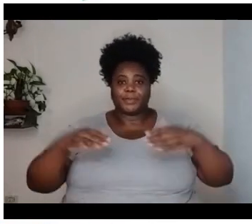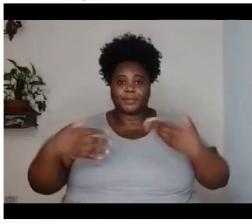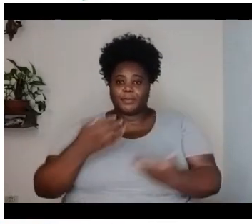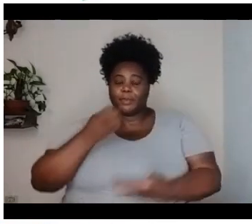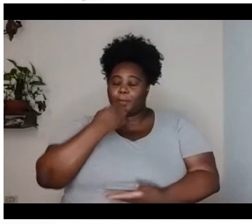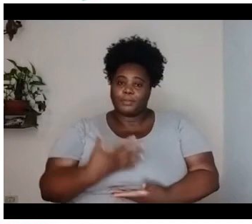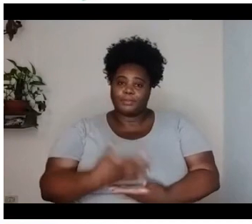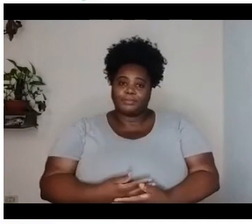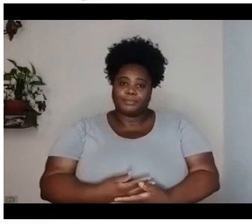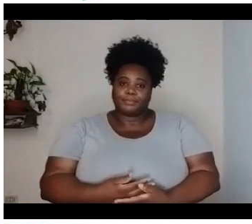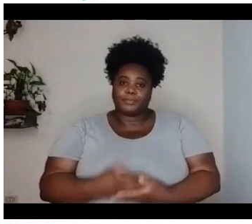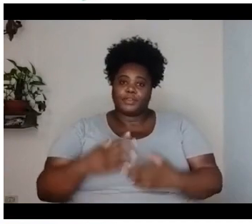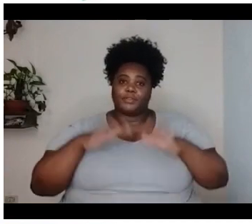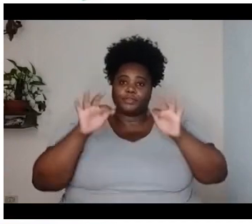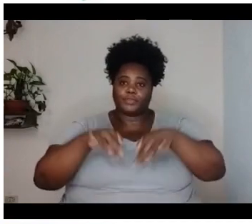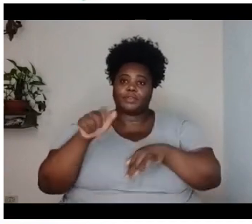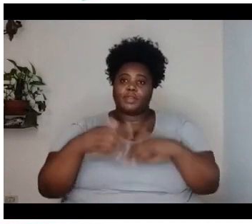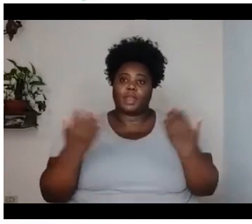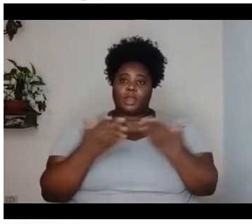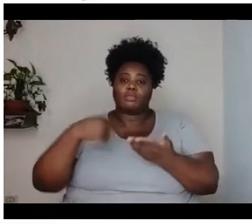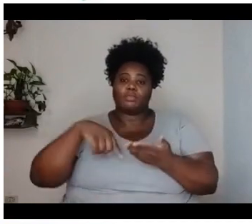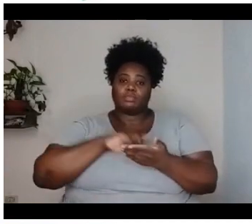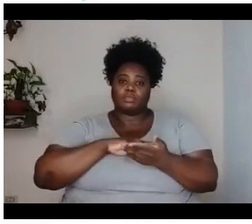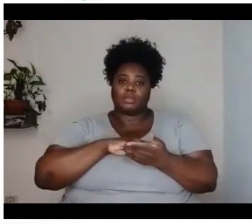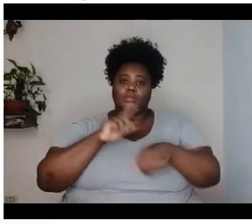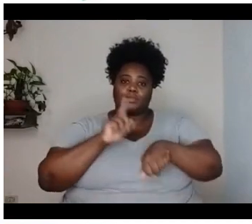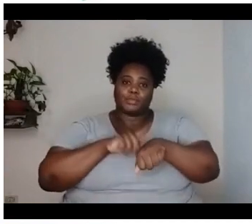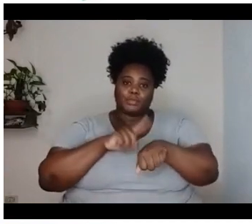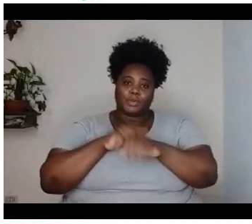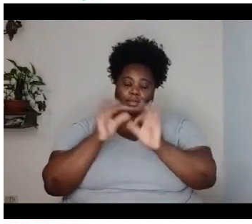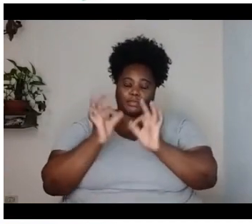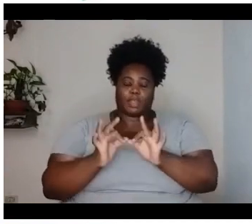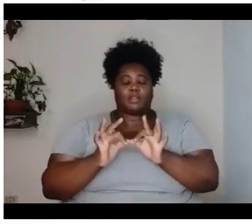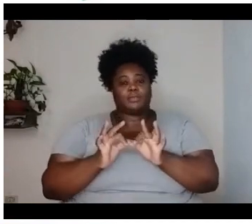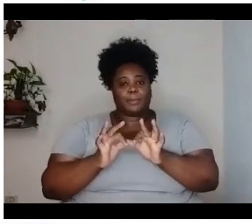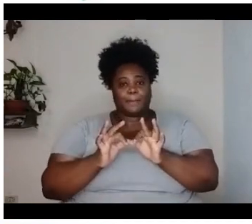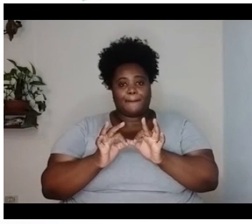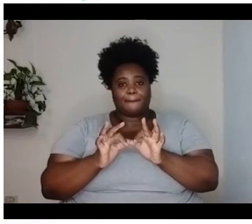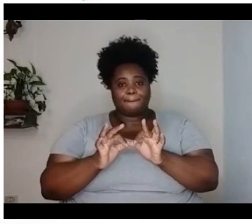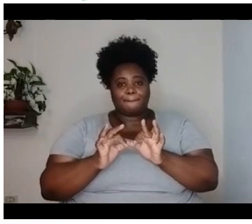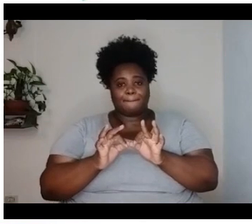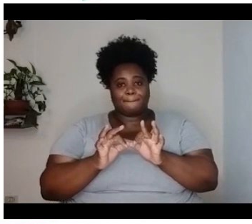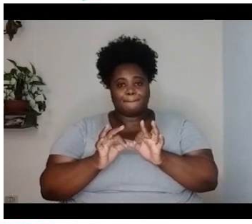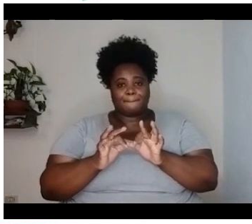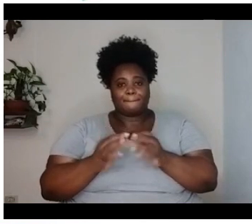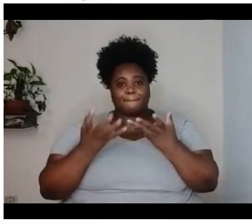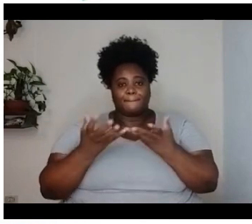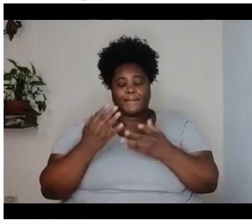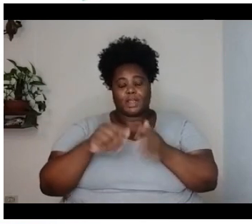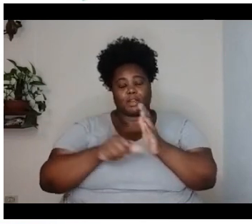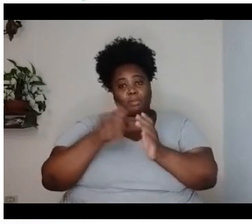eu vou terminar por aqui, para a gente cumprir com o horário, tá? Queria primeiro te